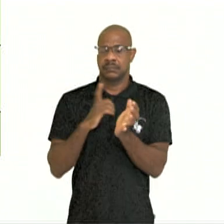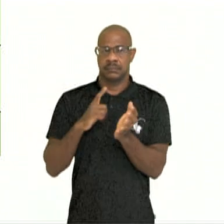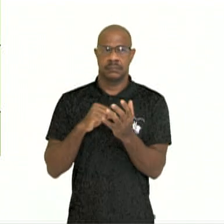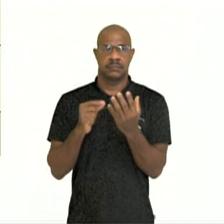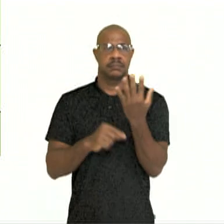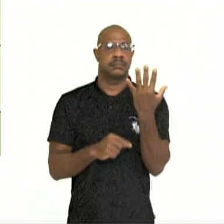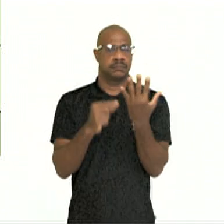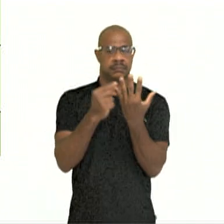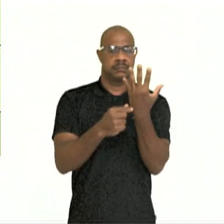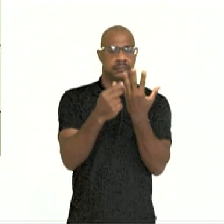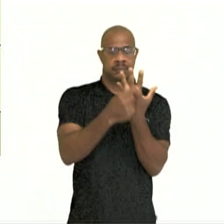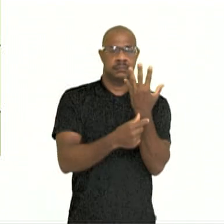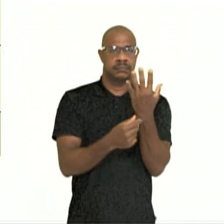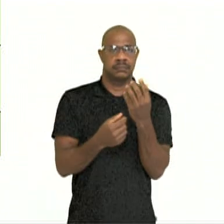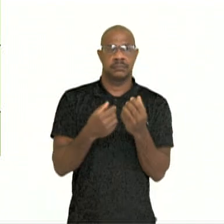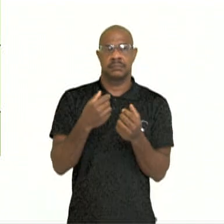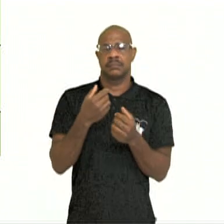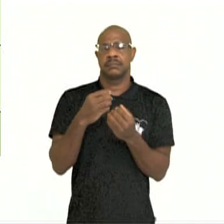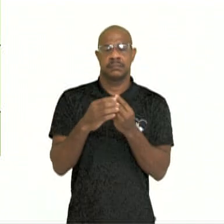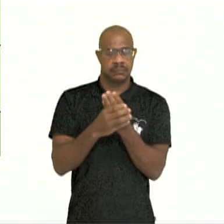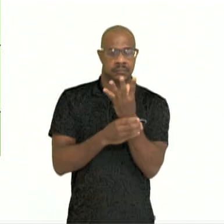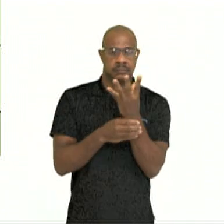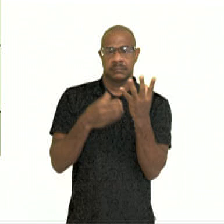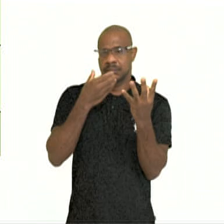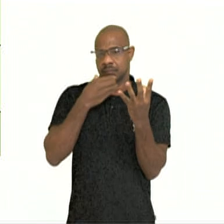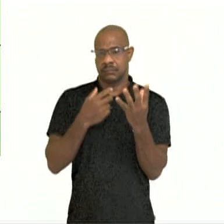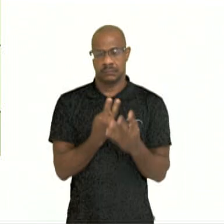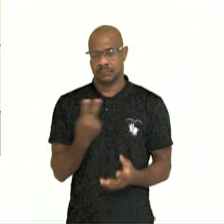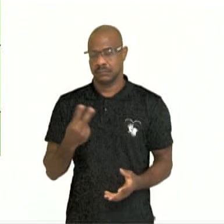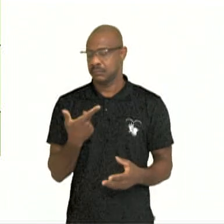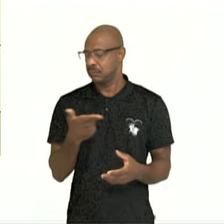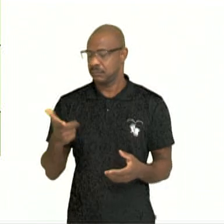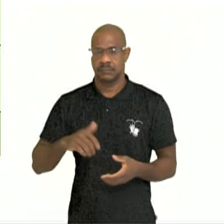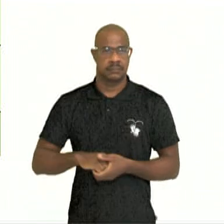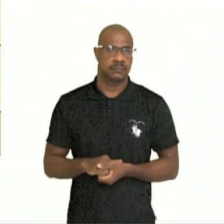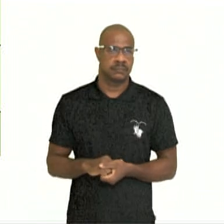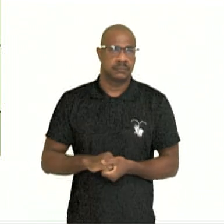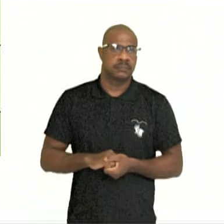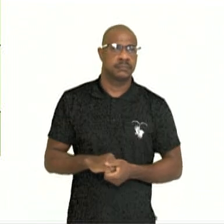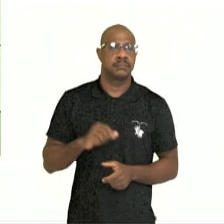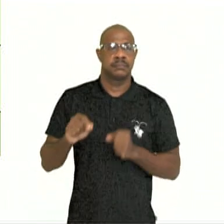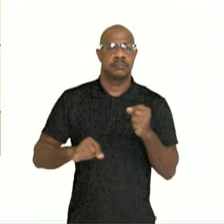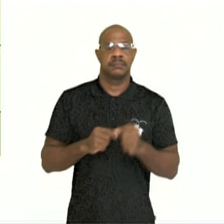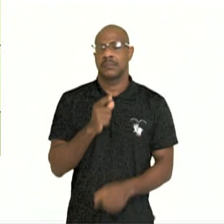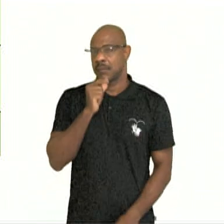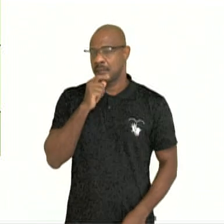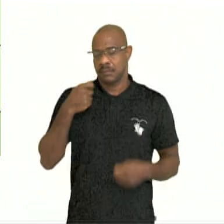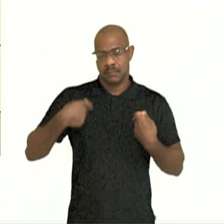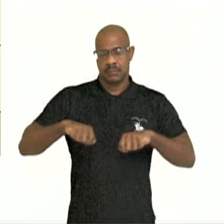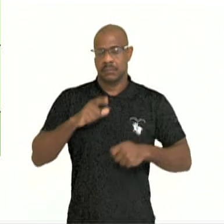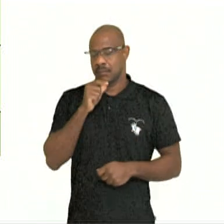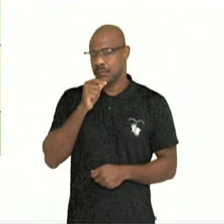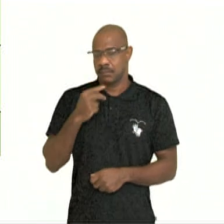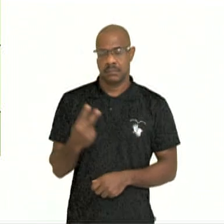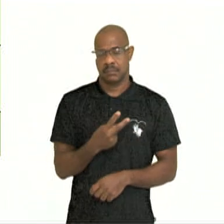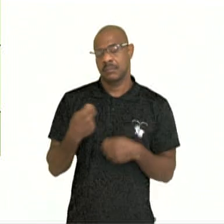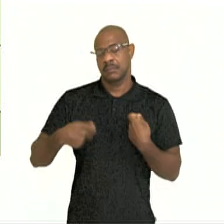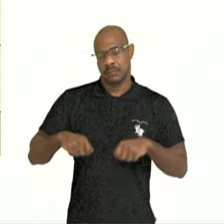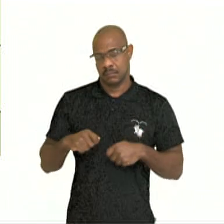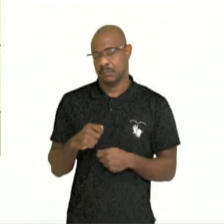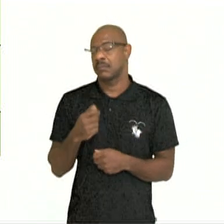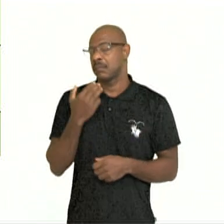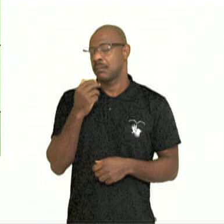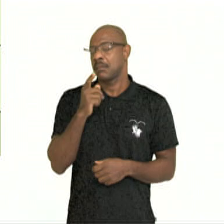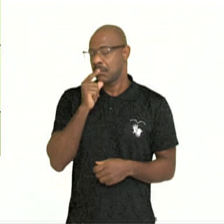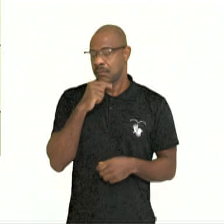Flores e frutos, os dois grupos também não possuem. Com relação à dependência da água, as duas plantas precisam,